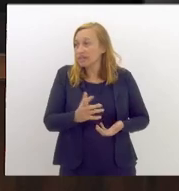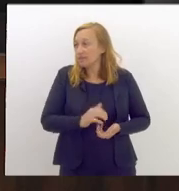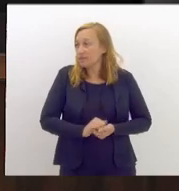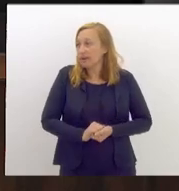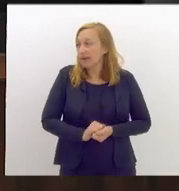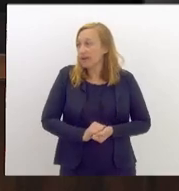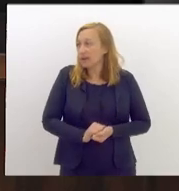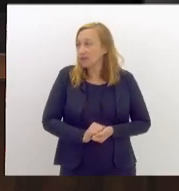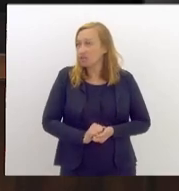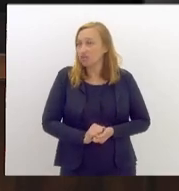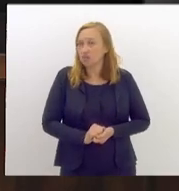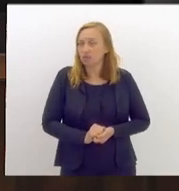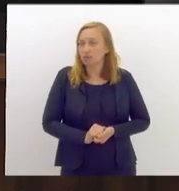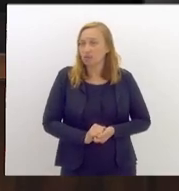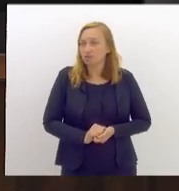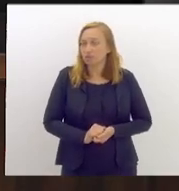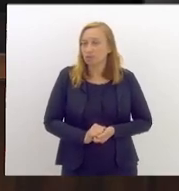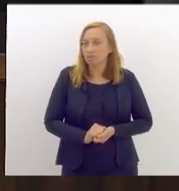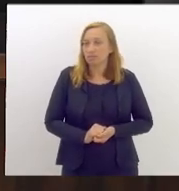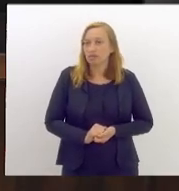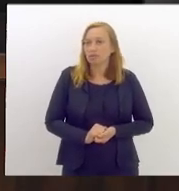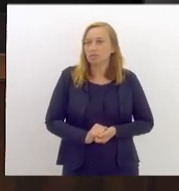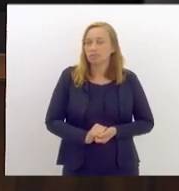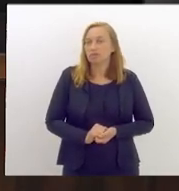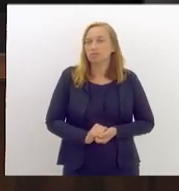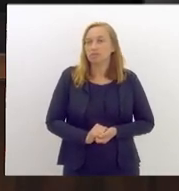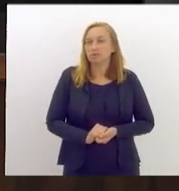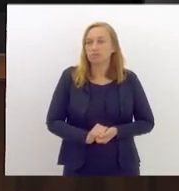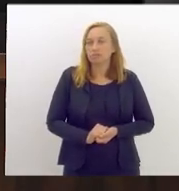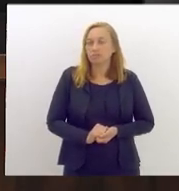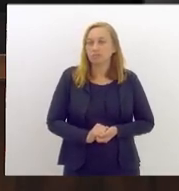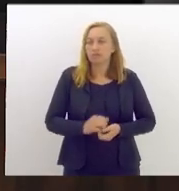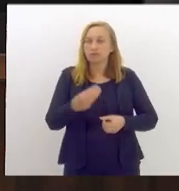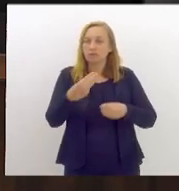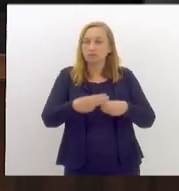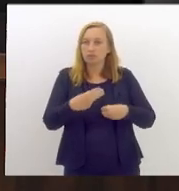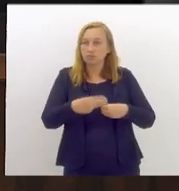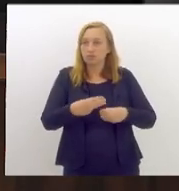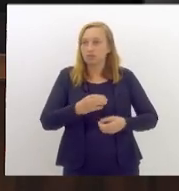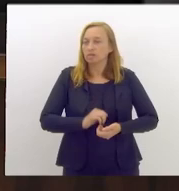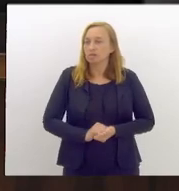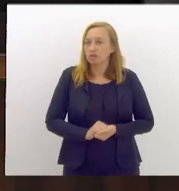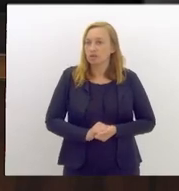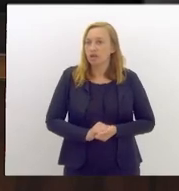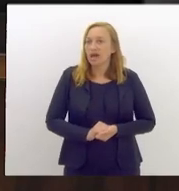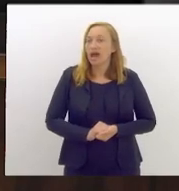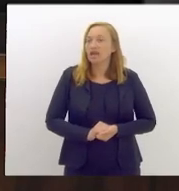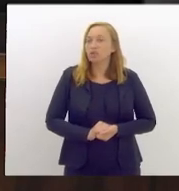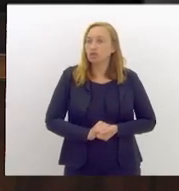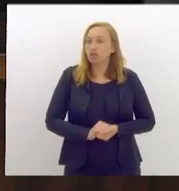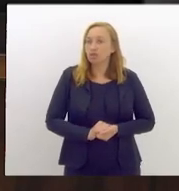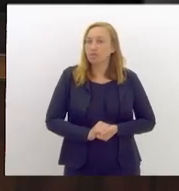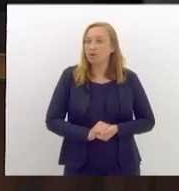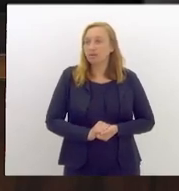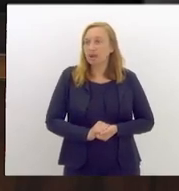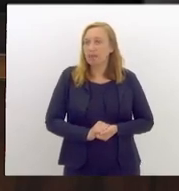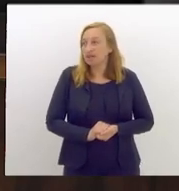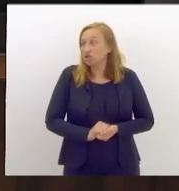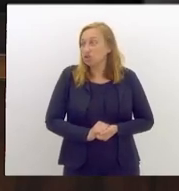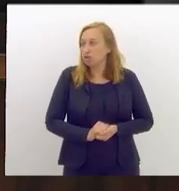e depois Essa questão aí é mais afeto ao município Mas eu respeito a fala de vossa excelência